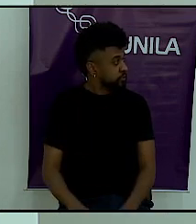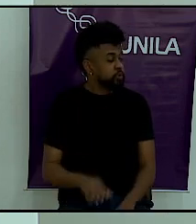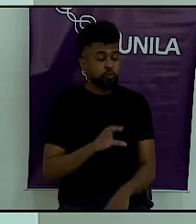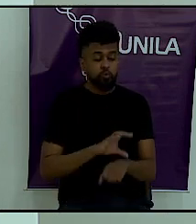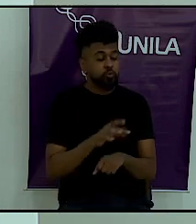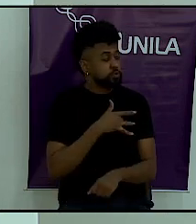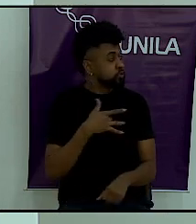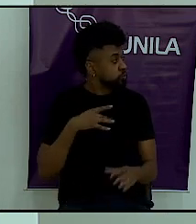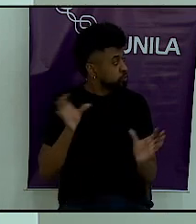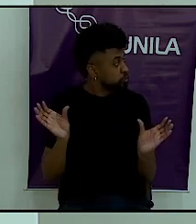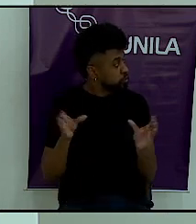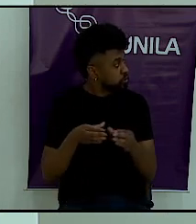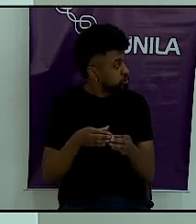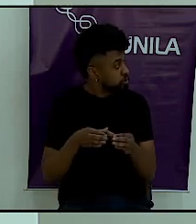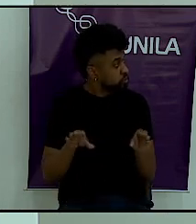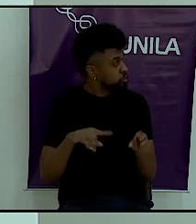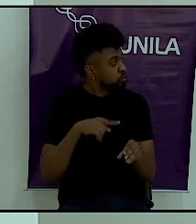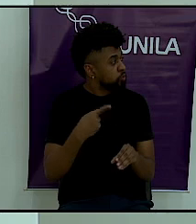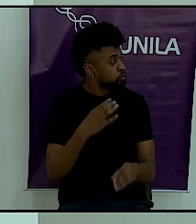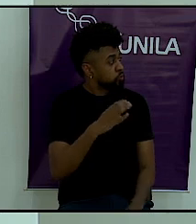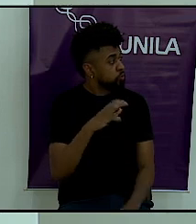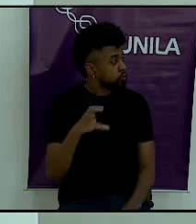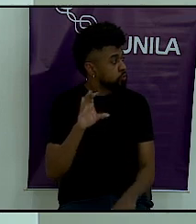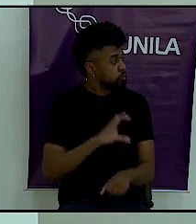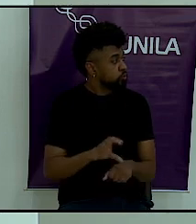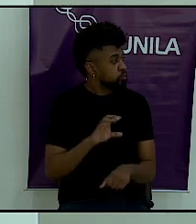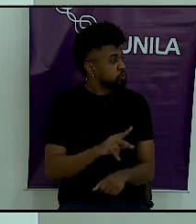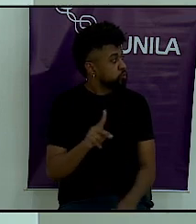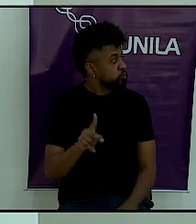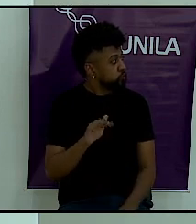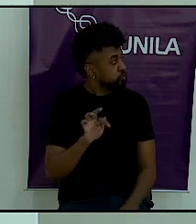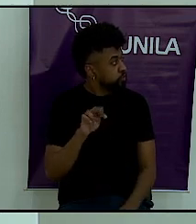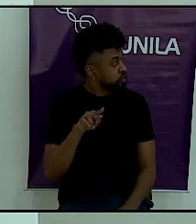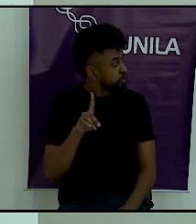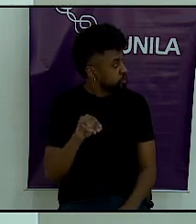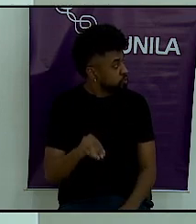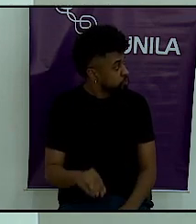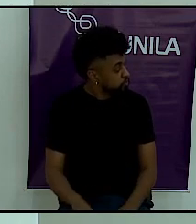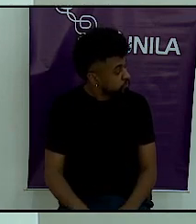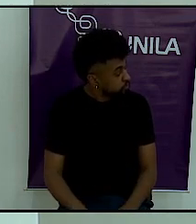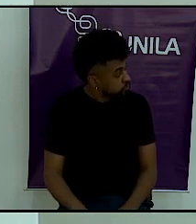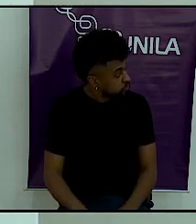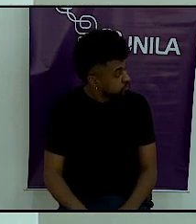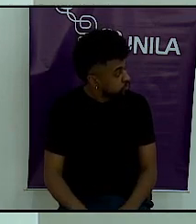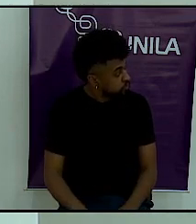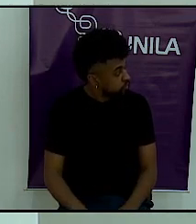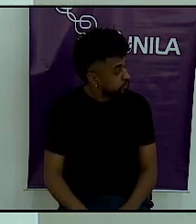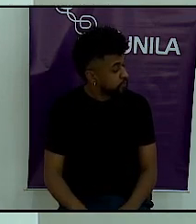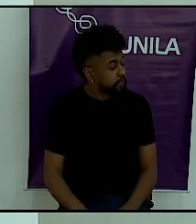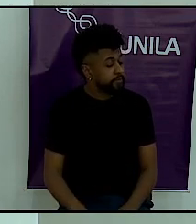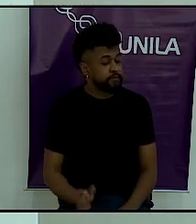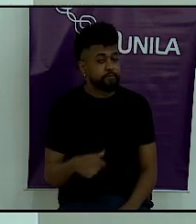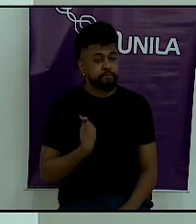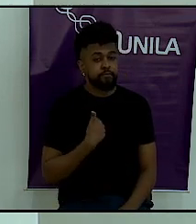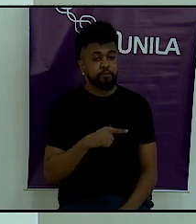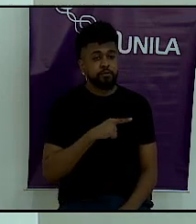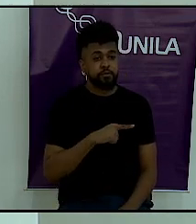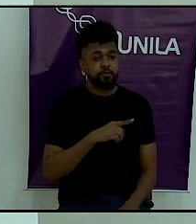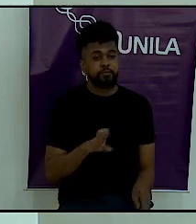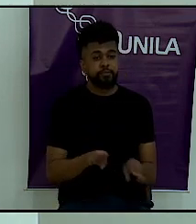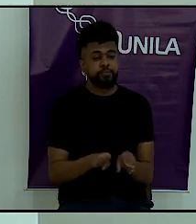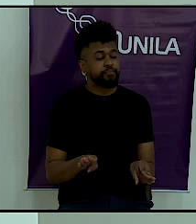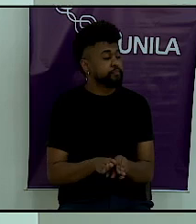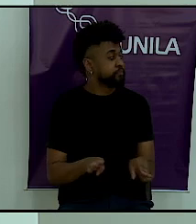saúde coletiva, e eu sou o coordenador do curso, professor Fernando Kenjinampo. Nós temos aqui já um levantamento prévio